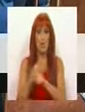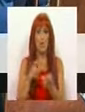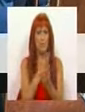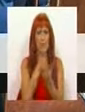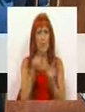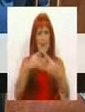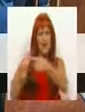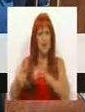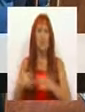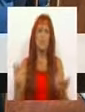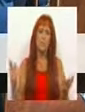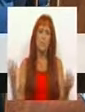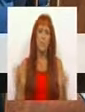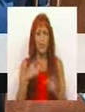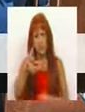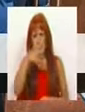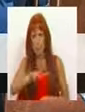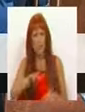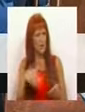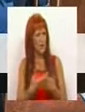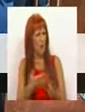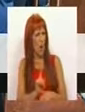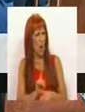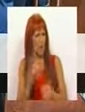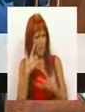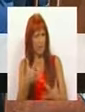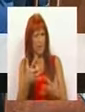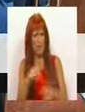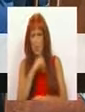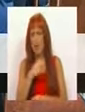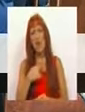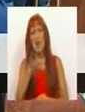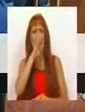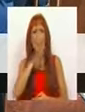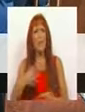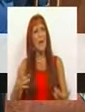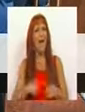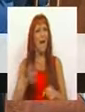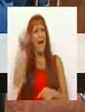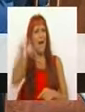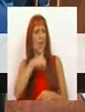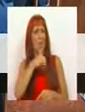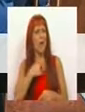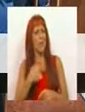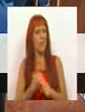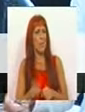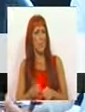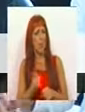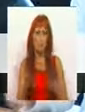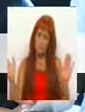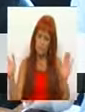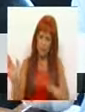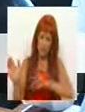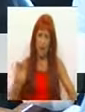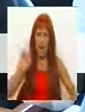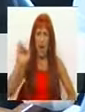domínios, não obstante o preconceito que logo se fez visível e que no Algarve estamos habituados de que se era no Algarve não era para trabalhar. Bem, a